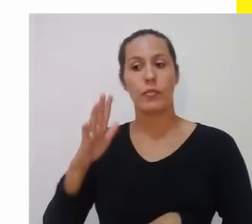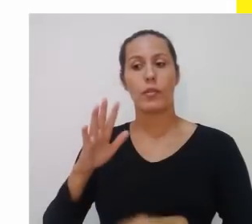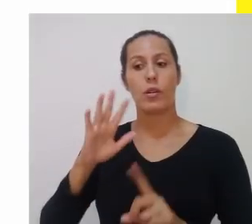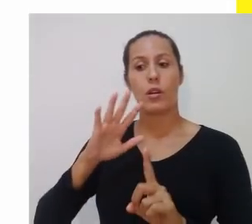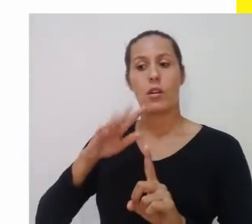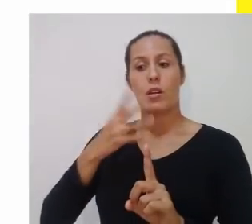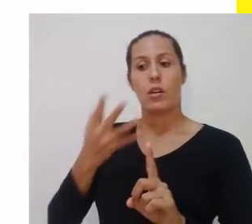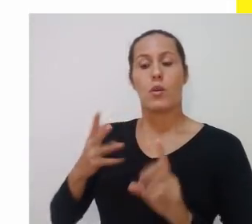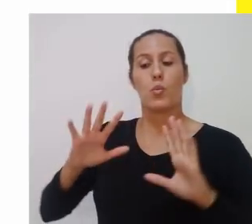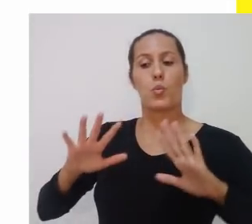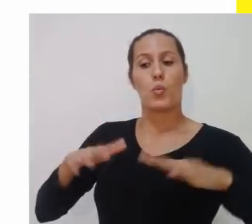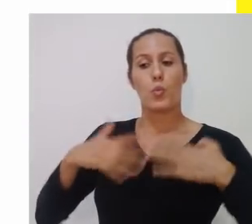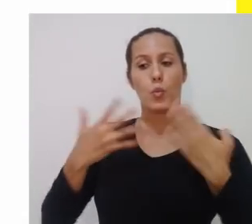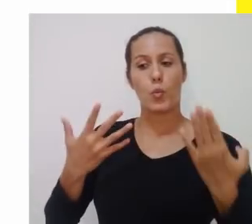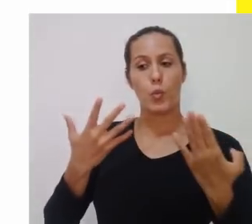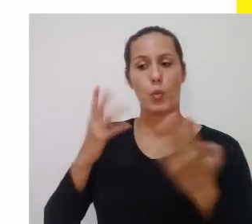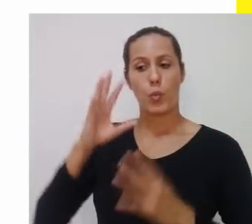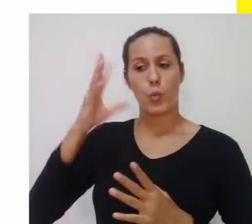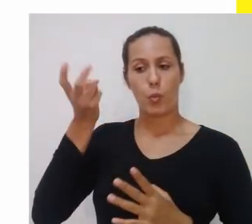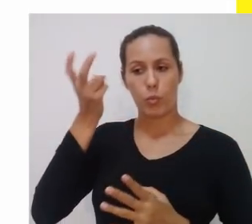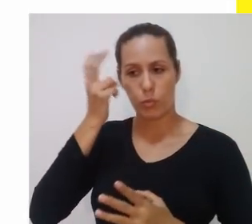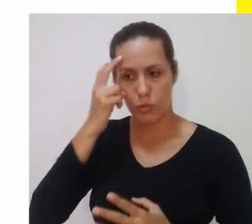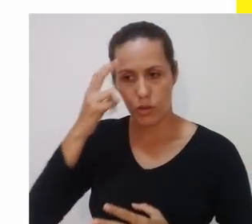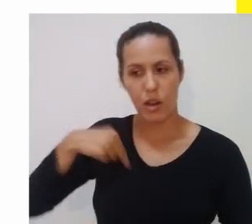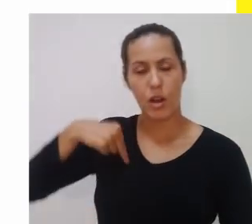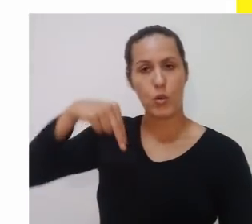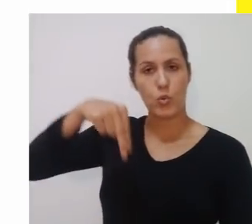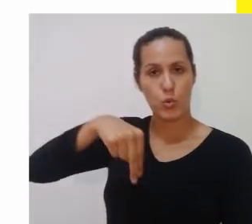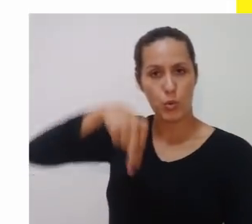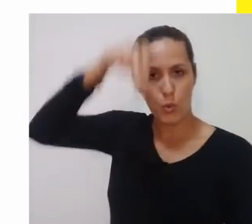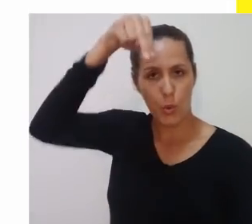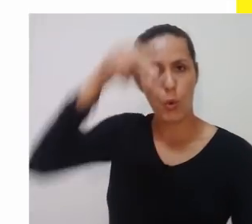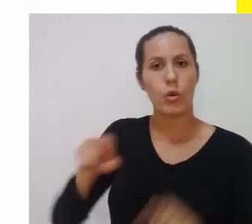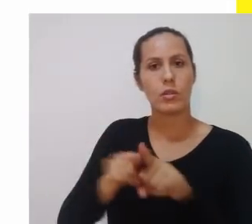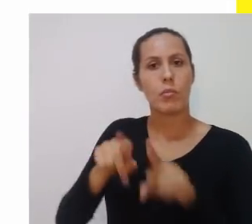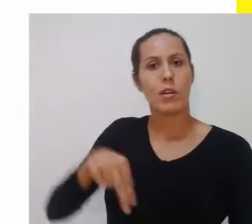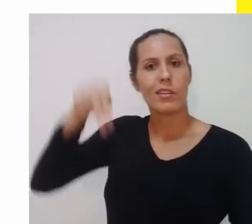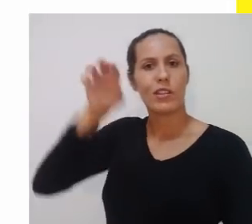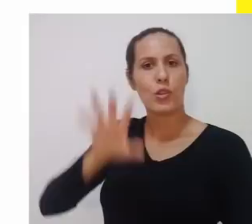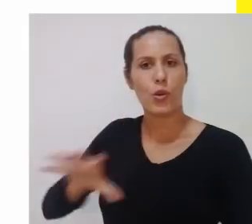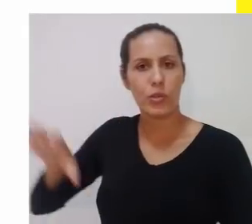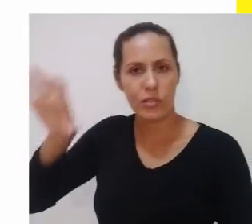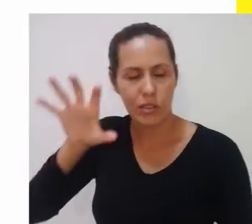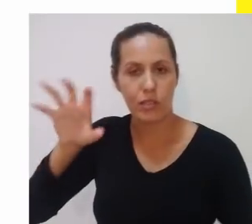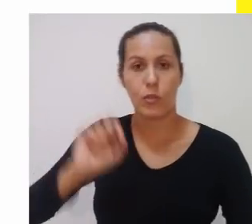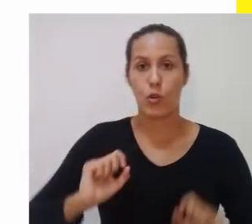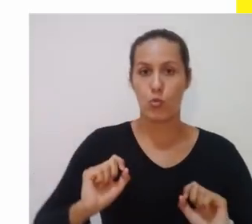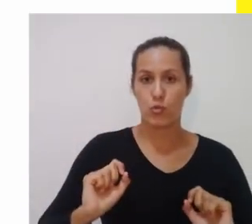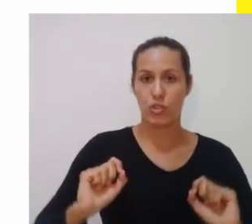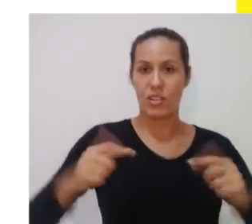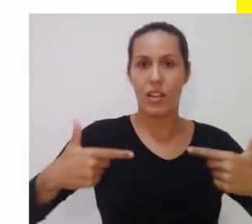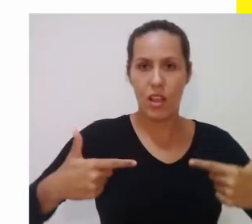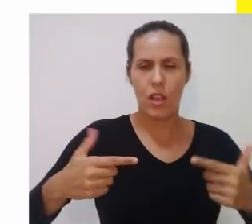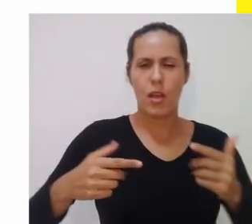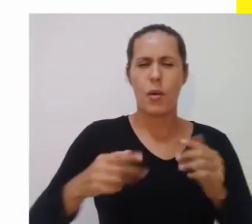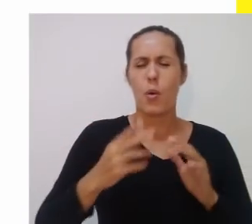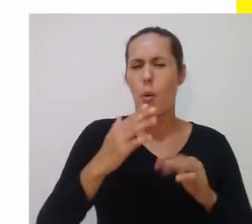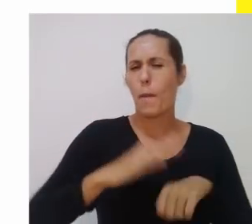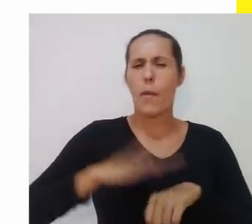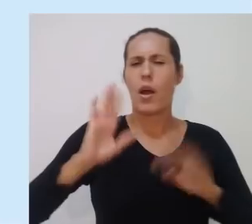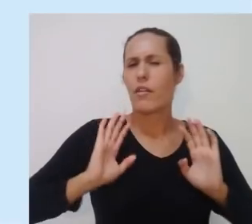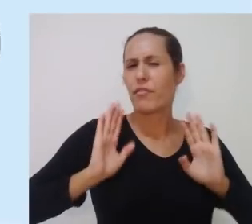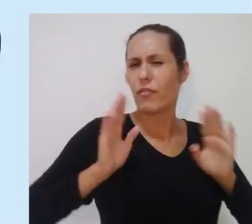Uma das maiores manifestações culturais do Norte e Nordeste. É verdade. Enquanto o